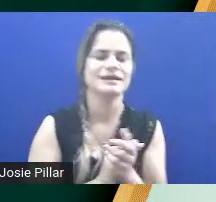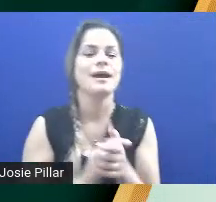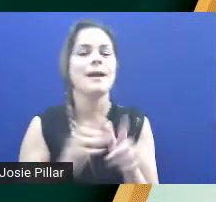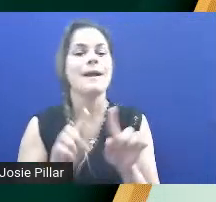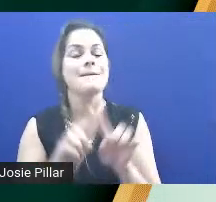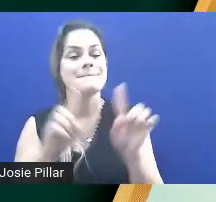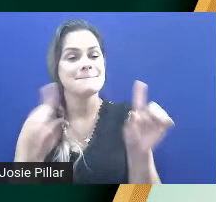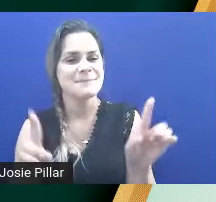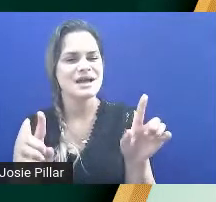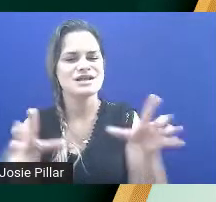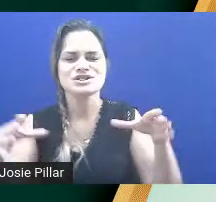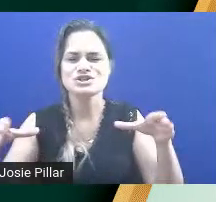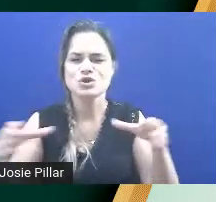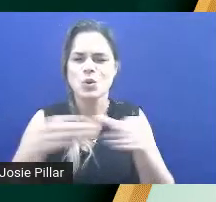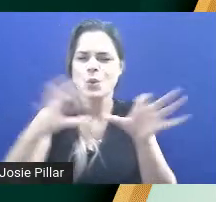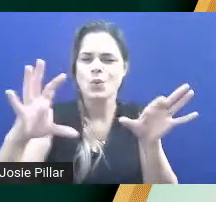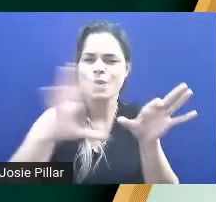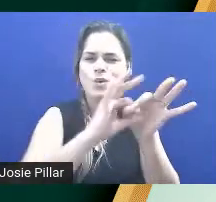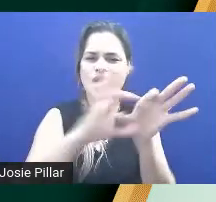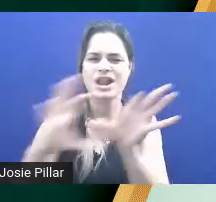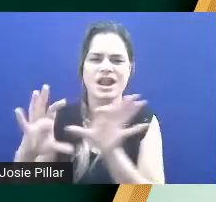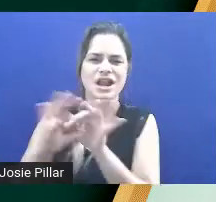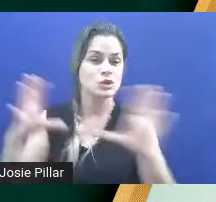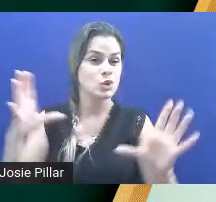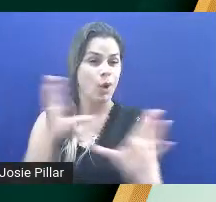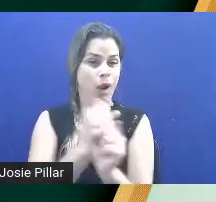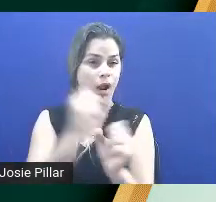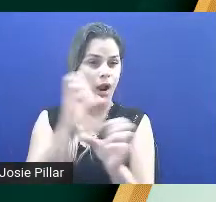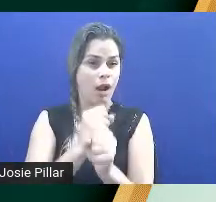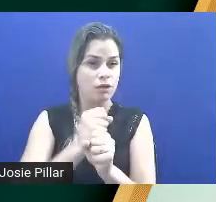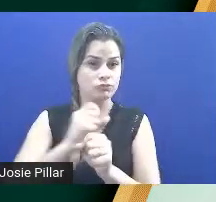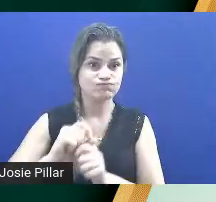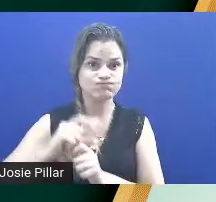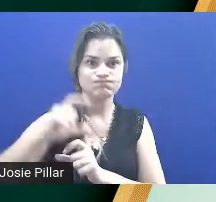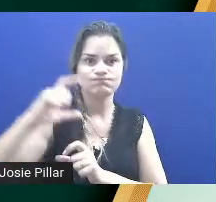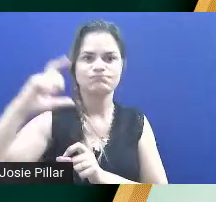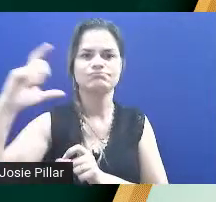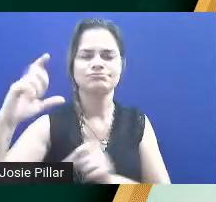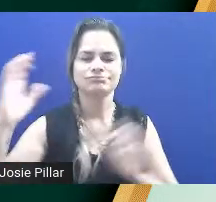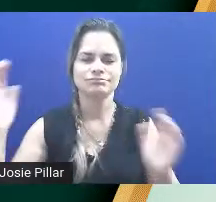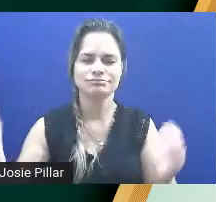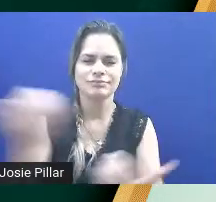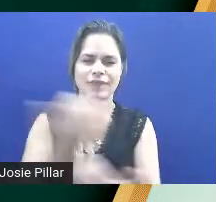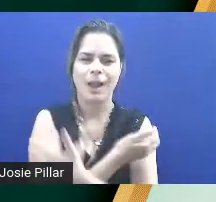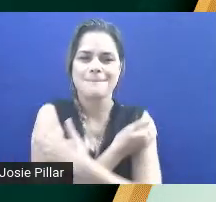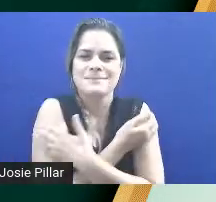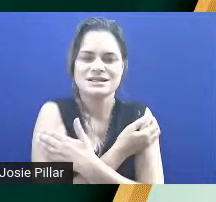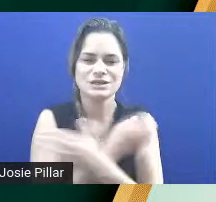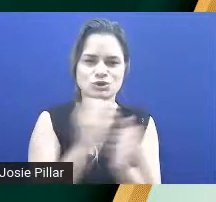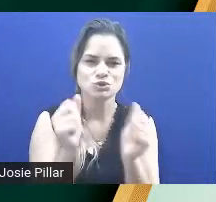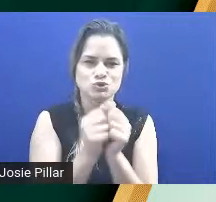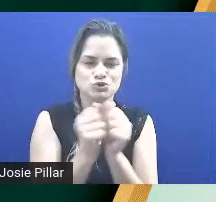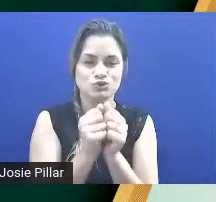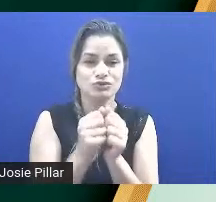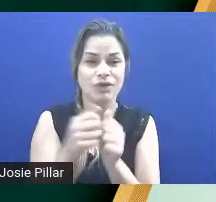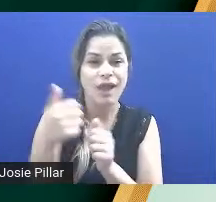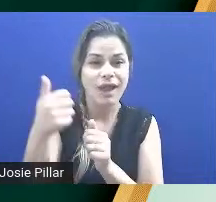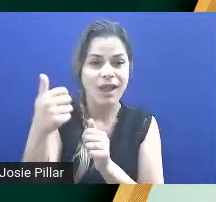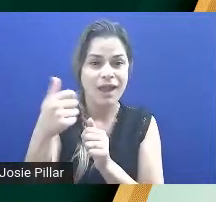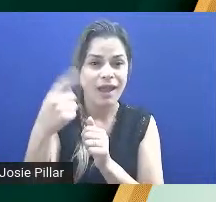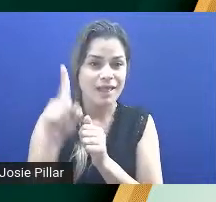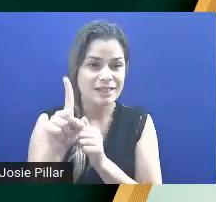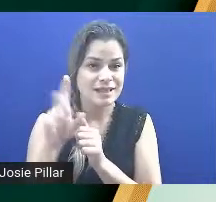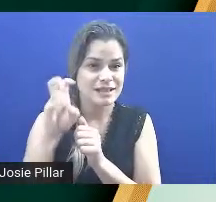outros, tirarmos notas altas e abraçarmos conosco para fazer parte da 15ª turma o pessoal de